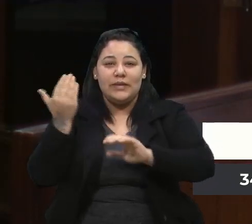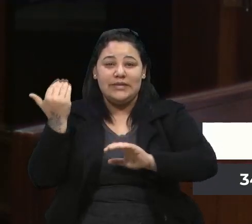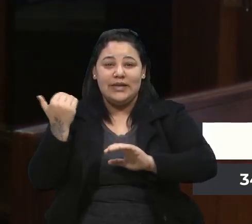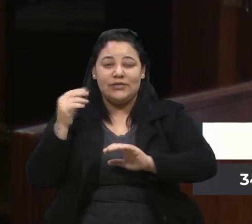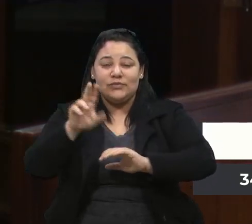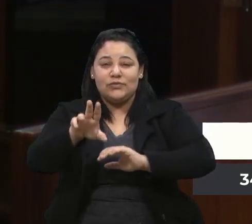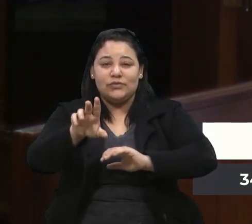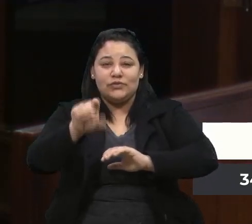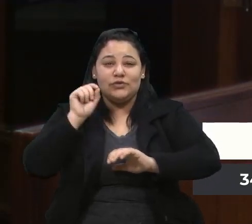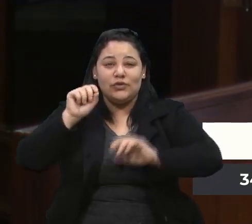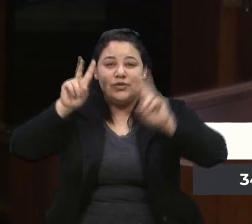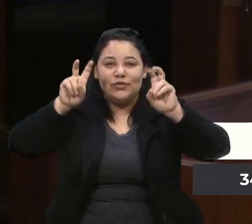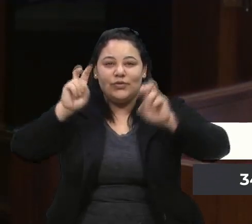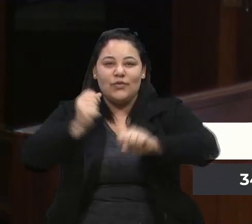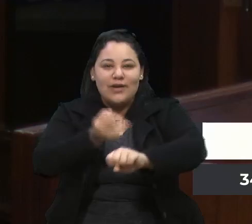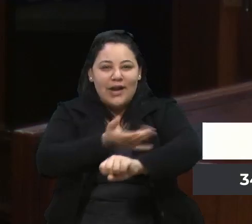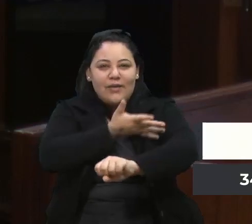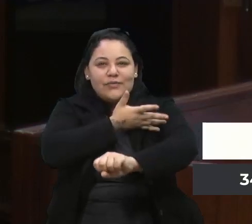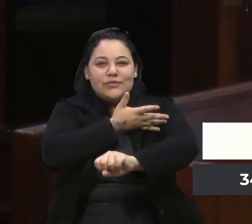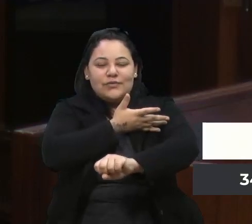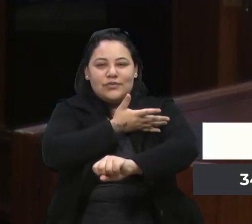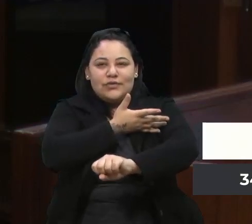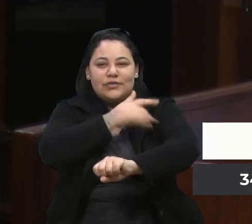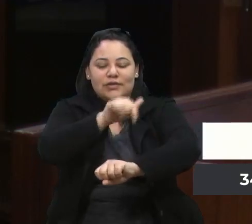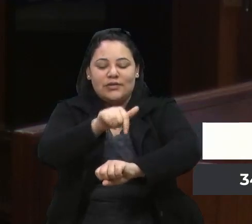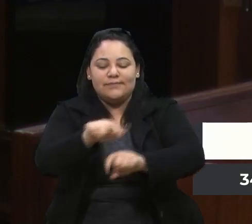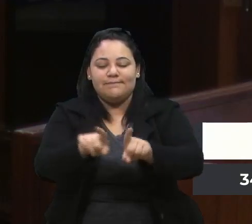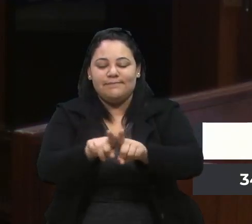é esse aqui para a gente fazer a reflexão.